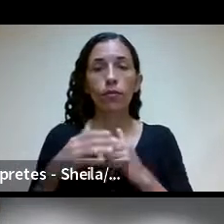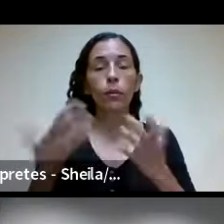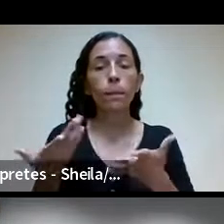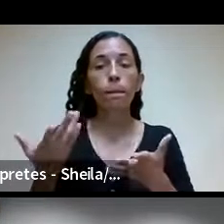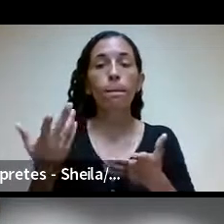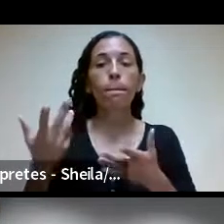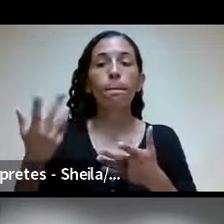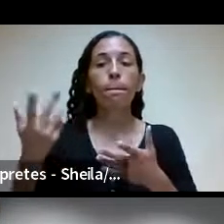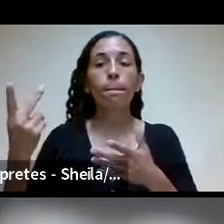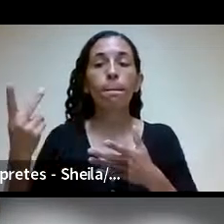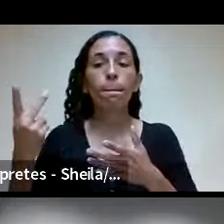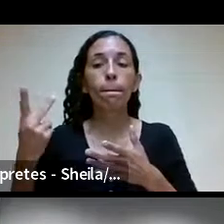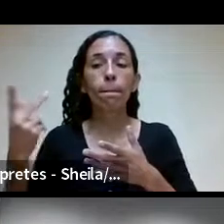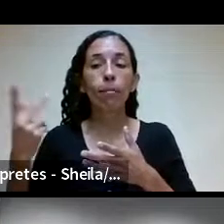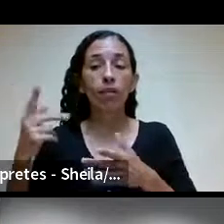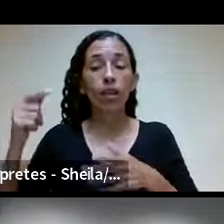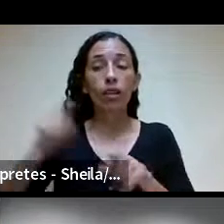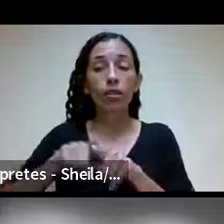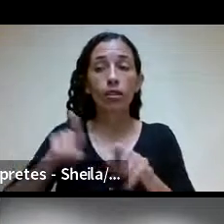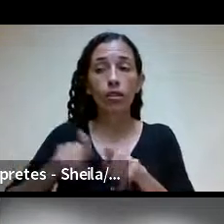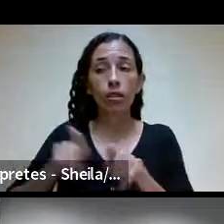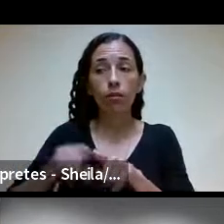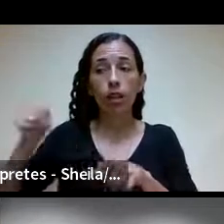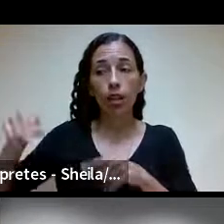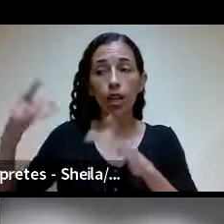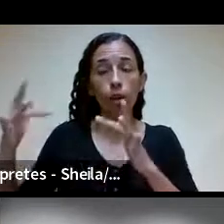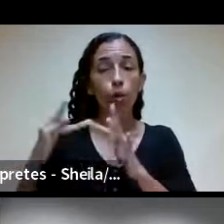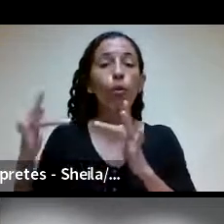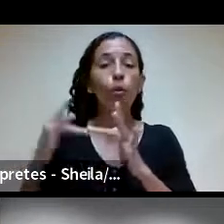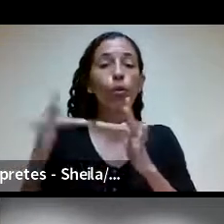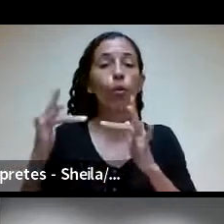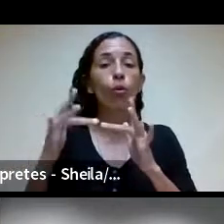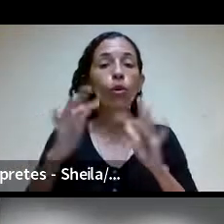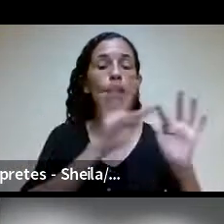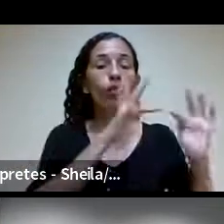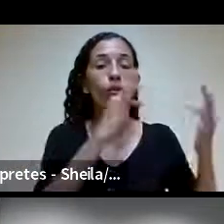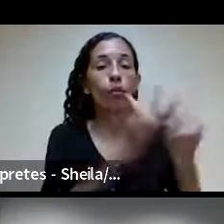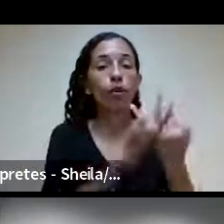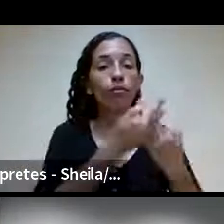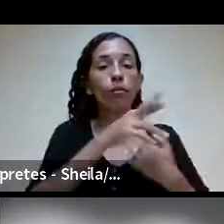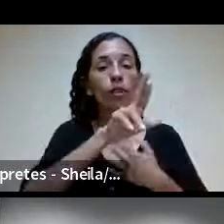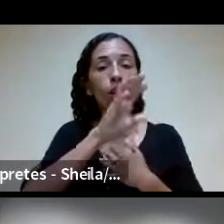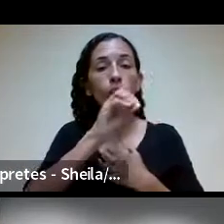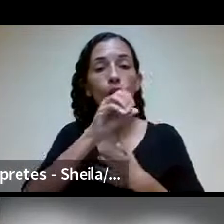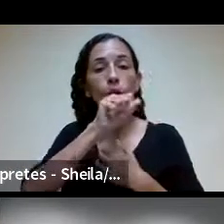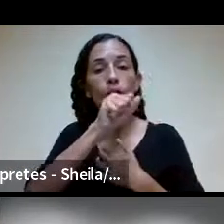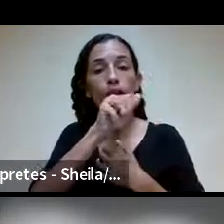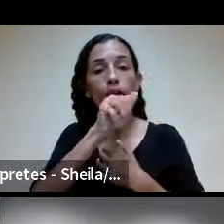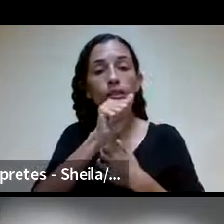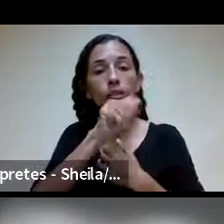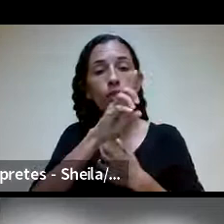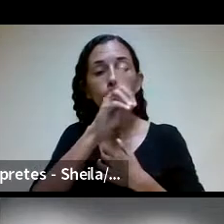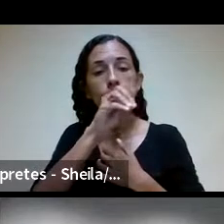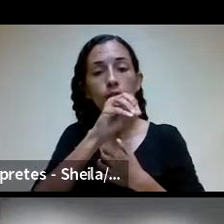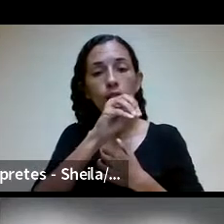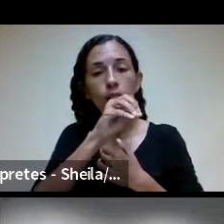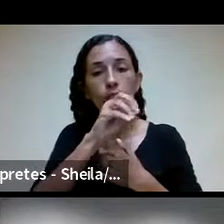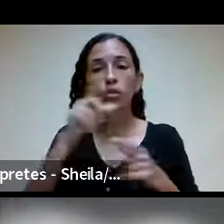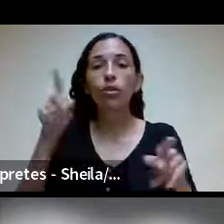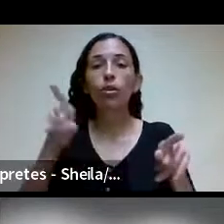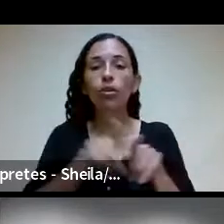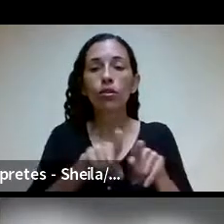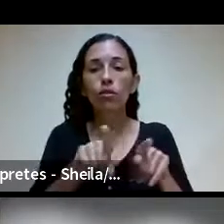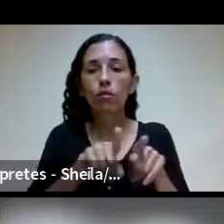pela legenda, Larissa Rosado, grupo político do qual aquela sempre teria sido militante, e segundo, a estranheza de, mesmo em